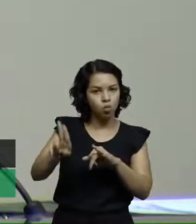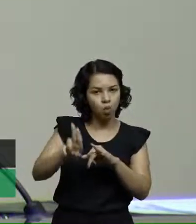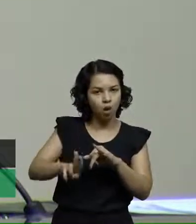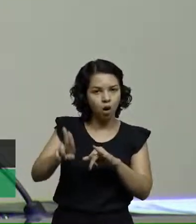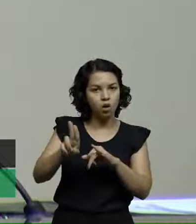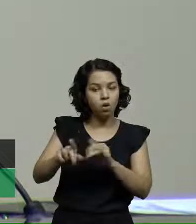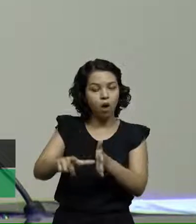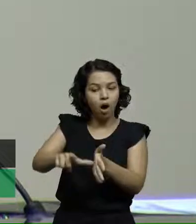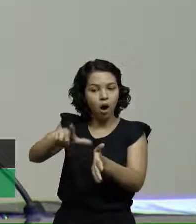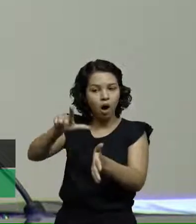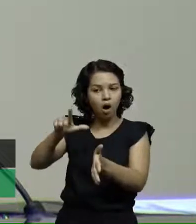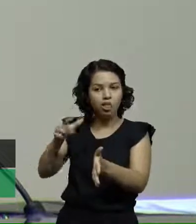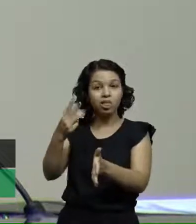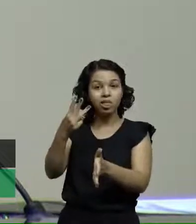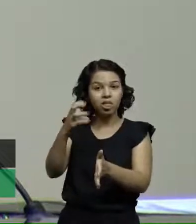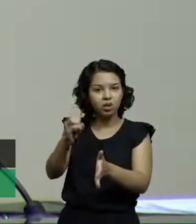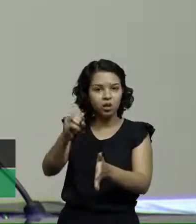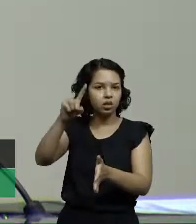dias